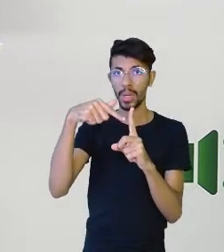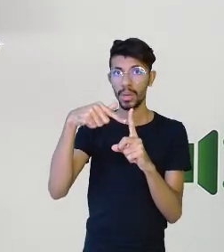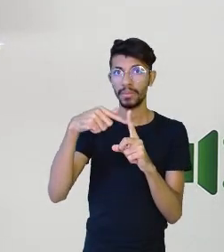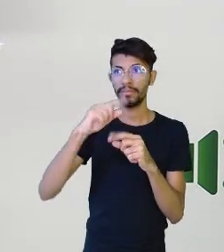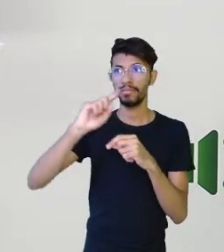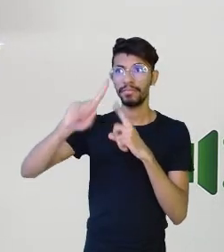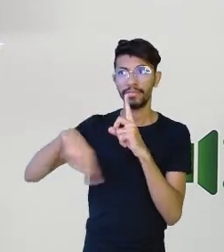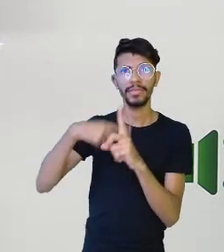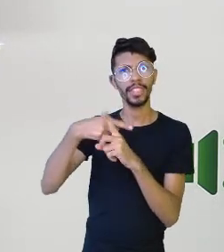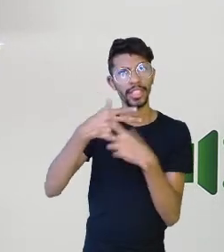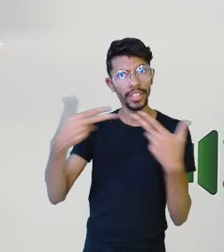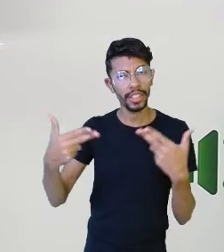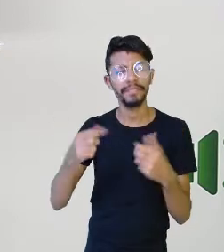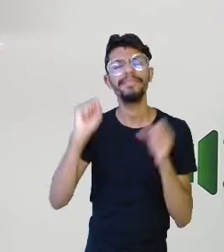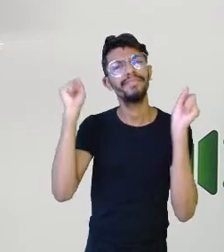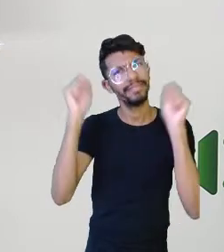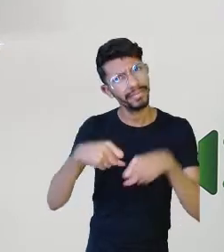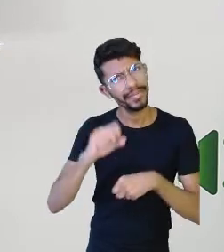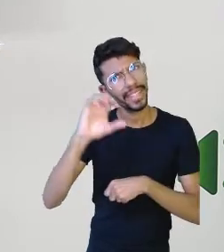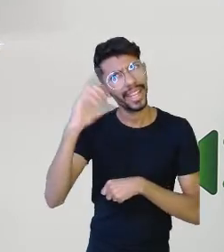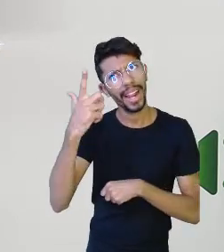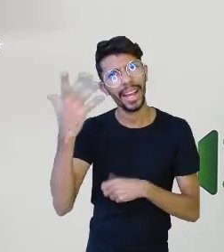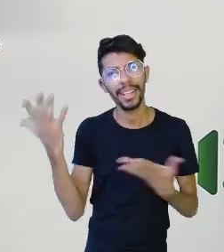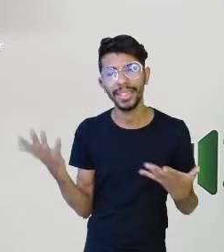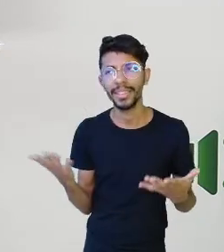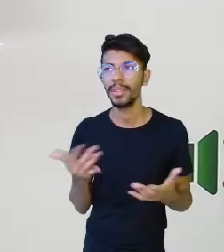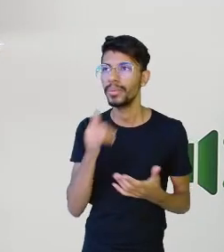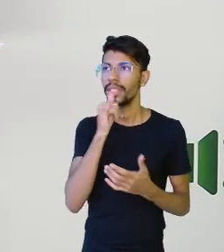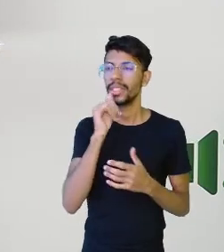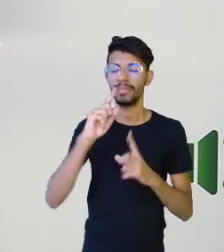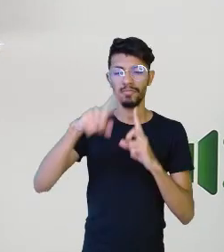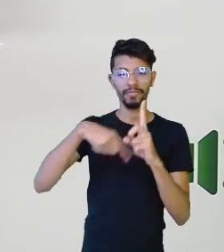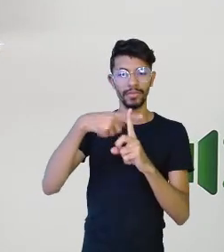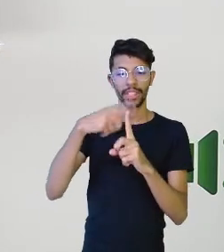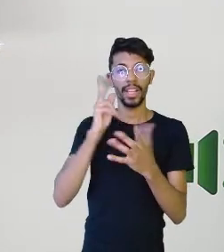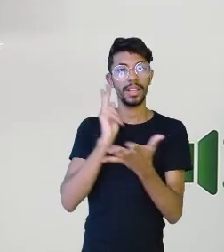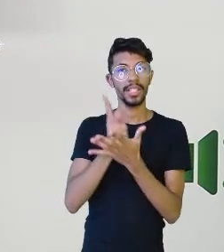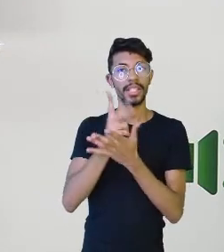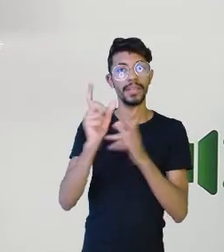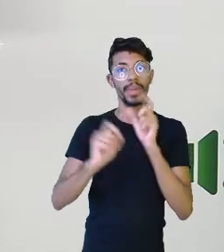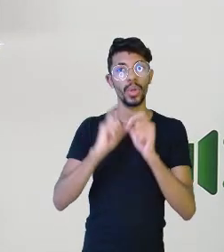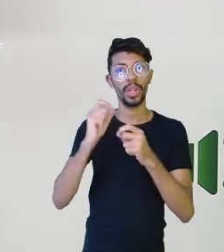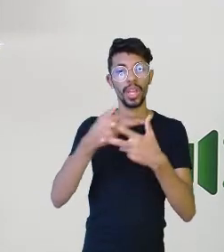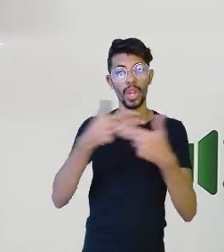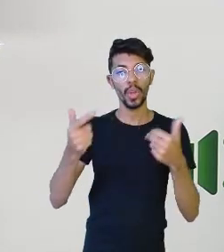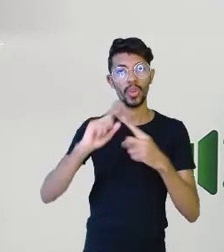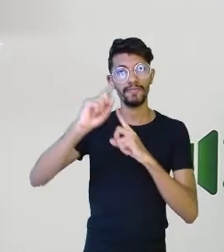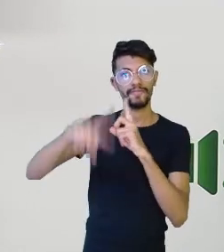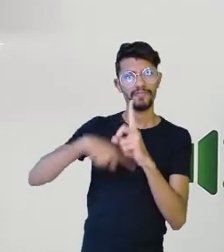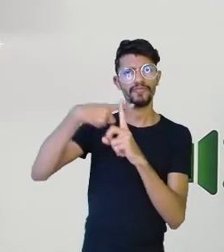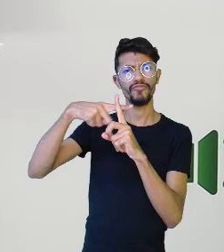coisas? Com certeza. Quando a gente fala de adição, a gente está falando de coisas que serão